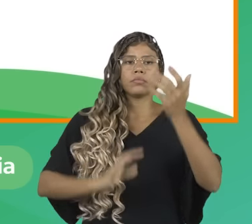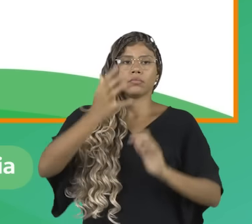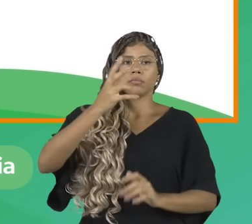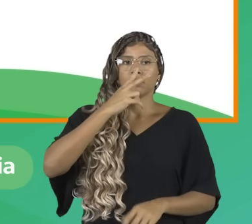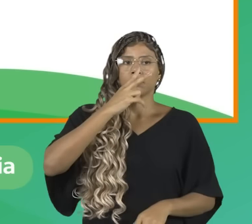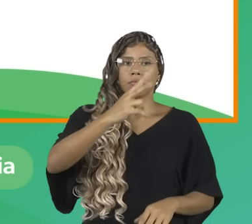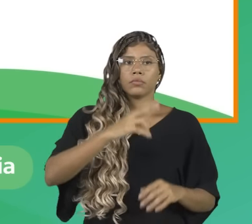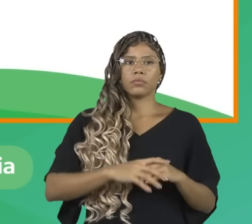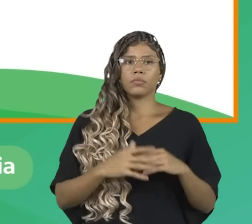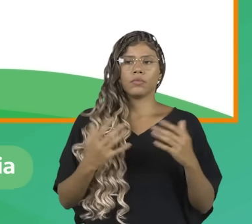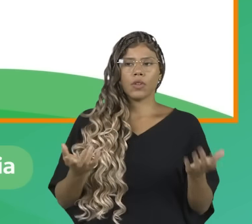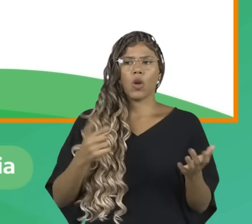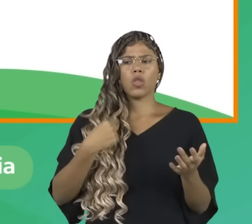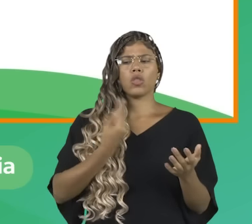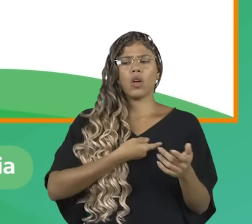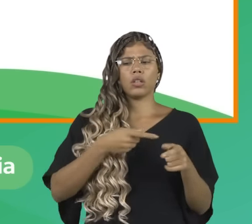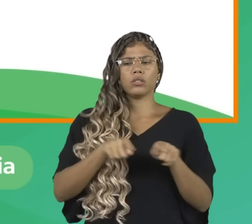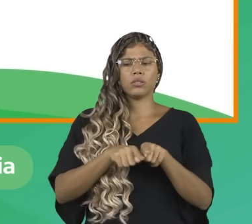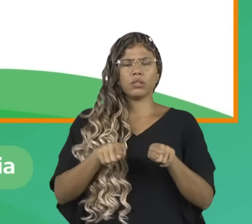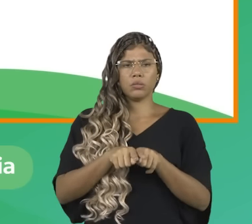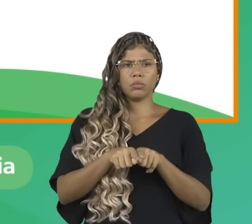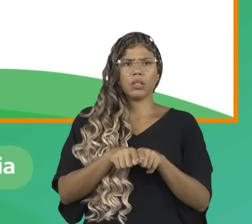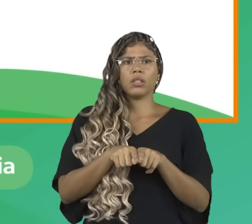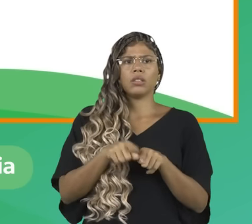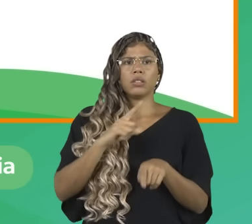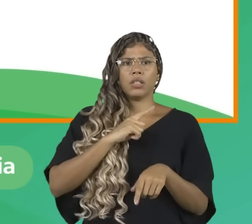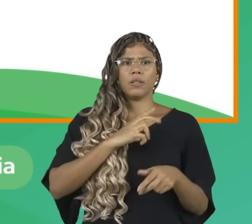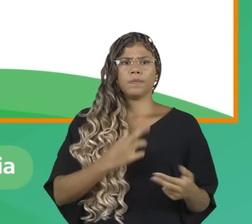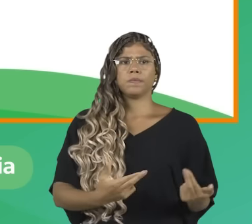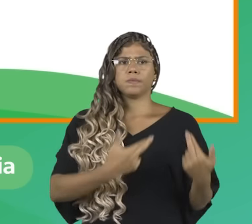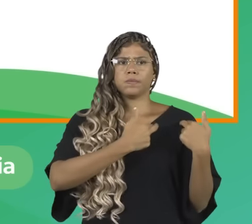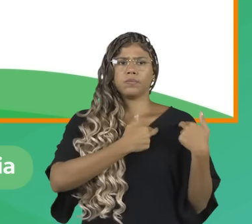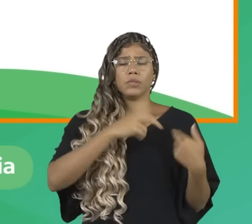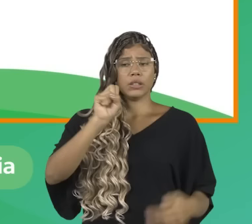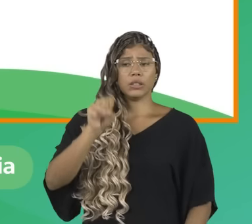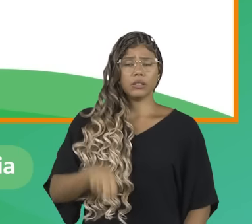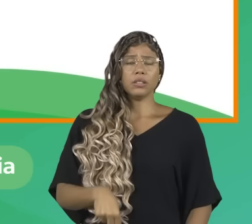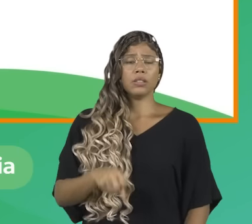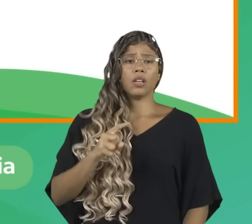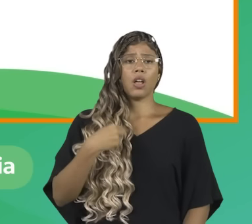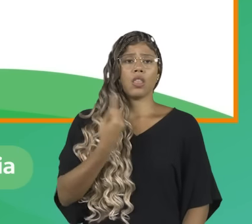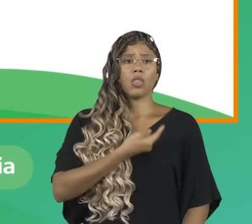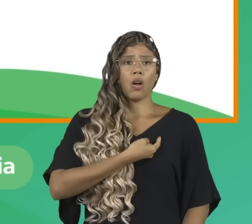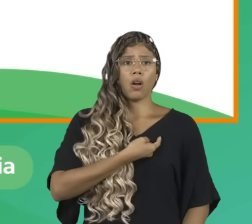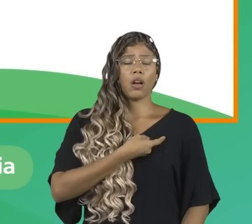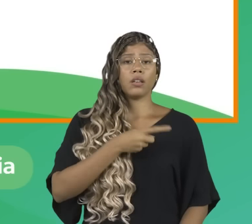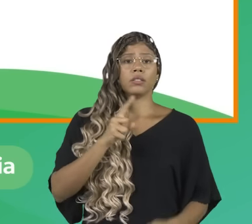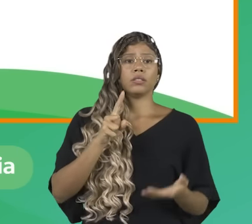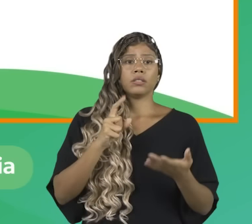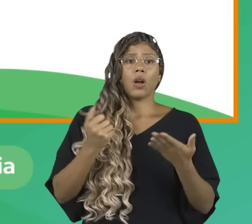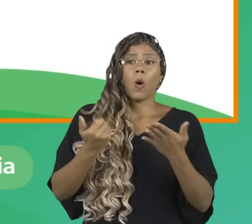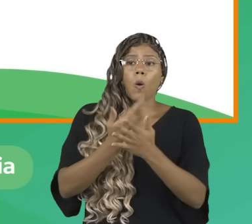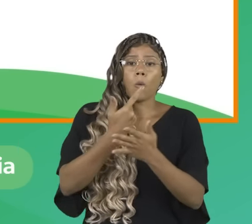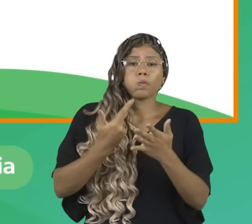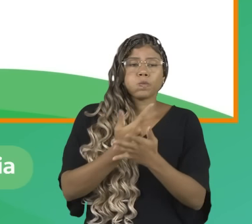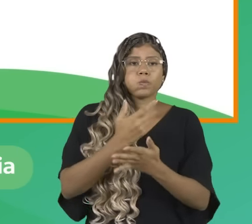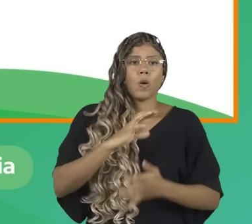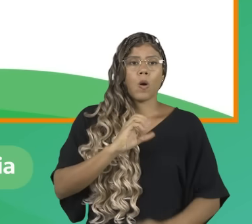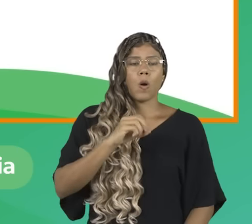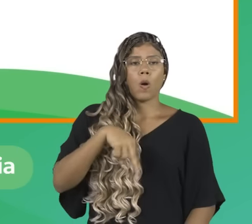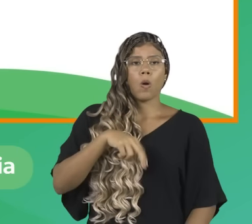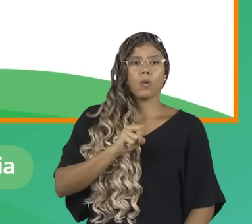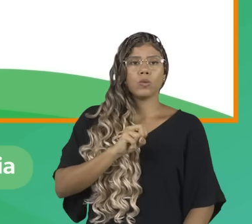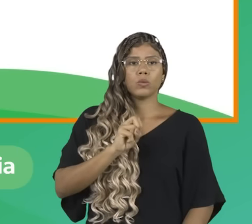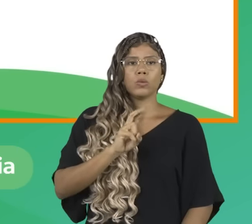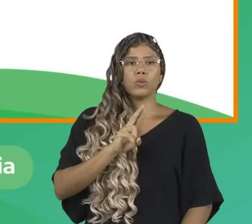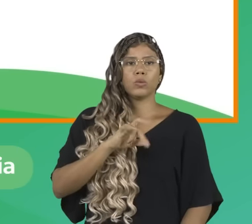com essa crise? Com toda certeza. Nós somos parte desse processo. Consumidor, produtor e descarte. Então nós